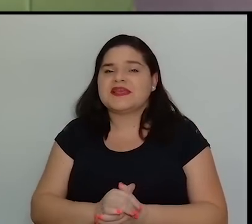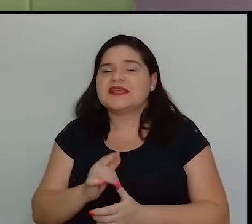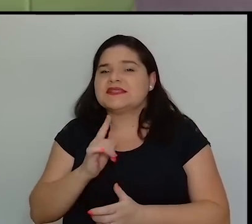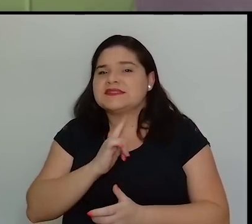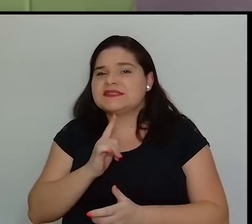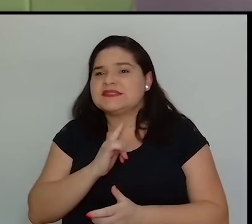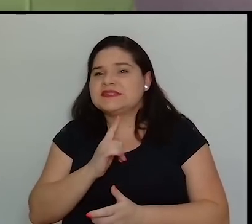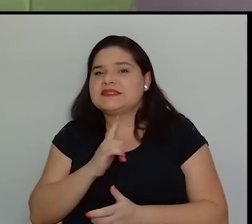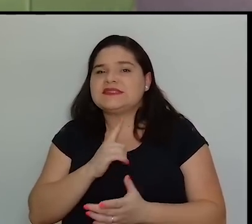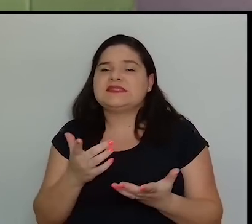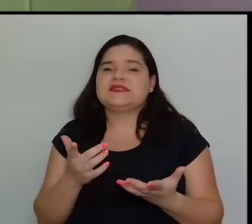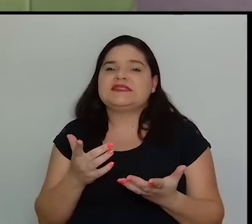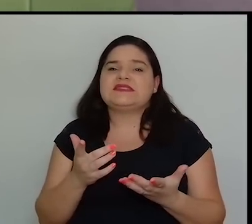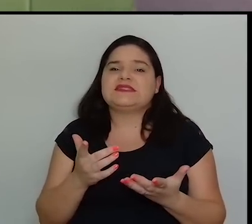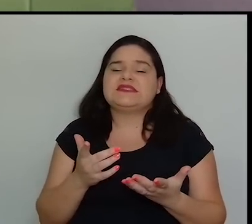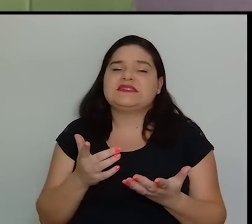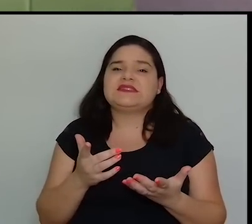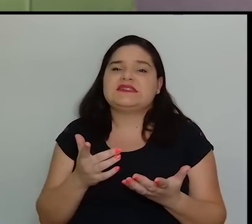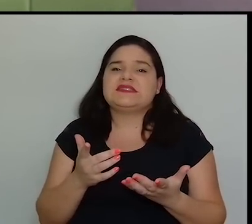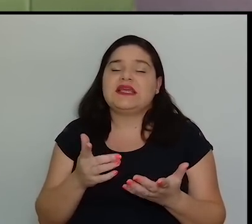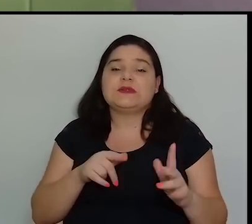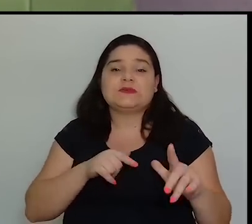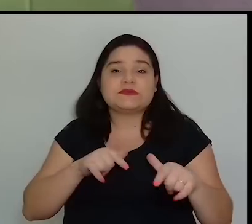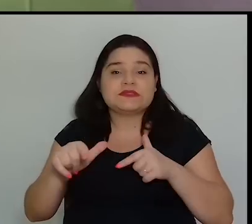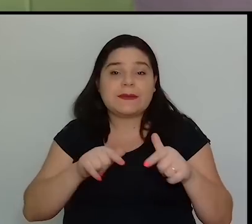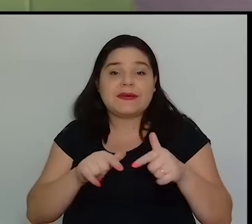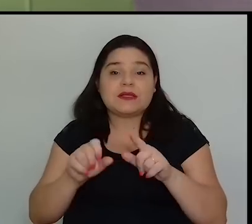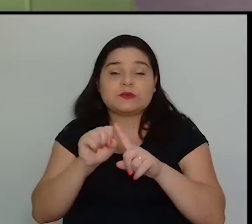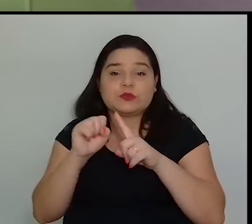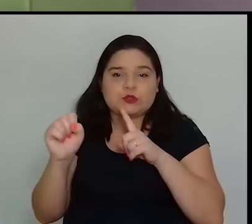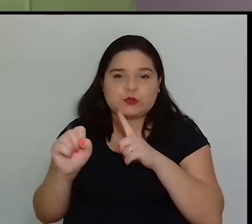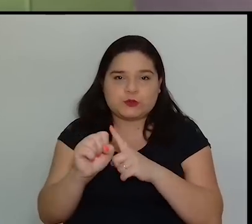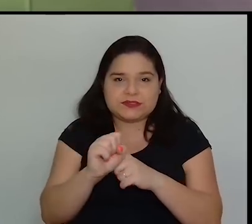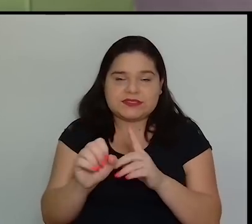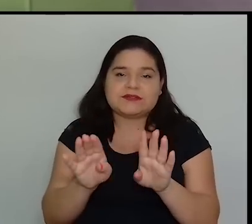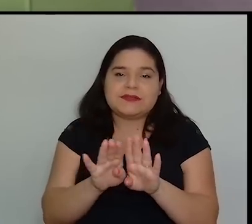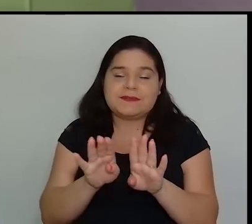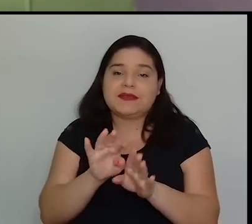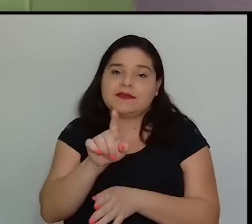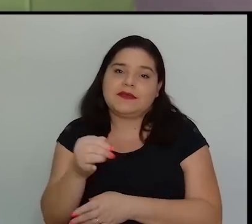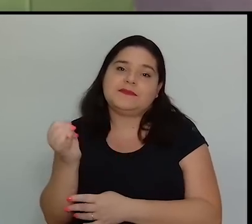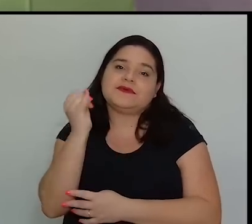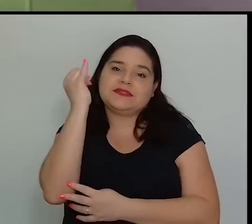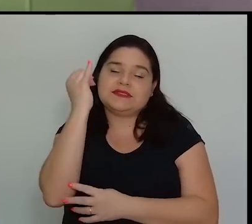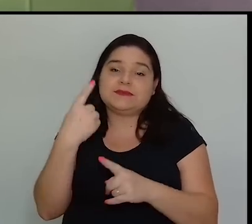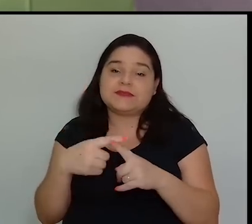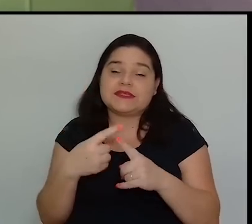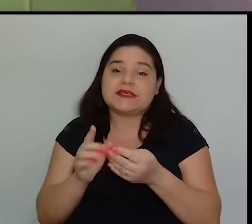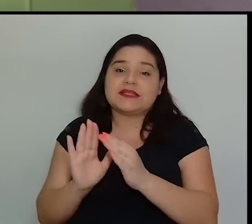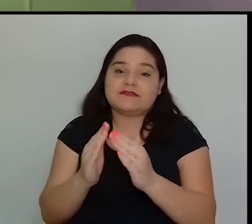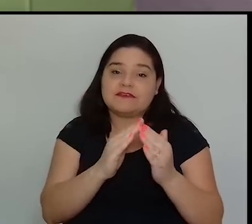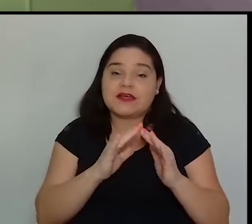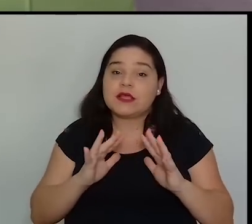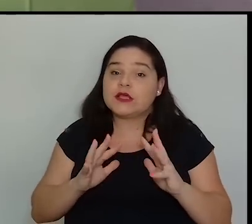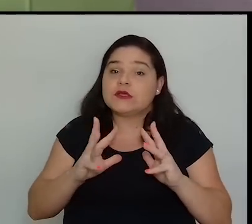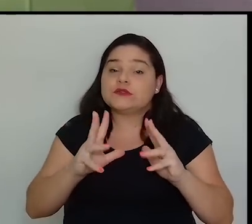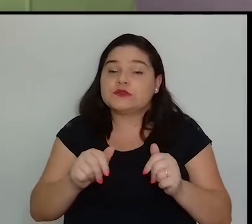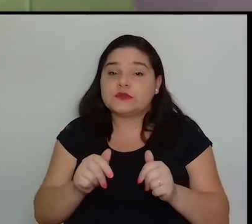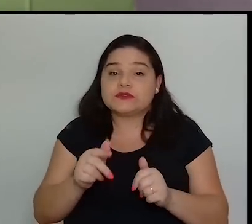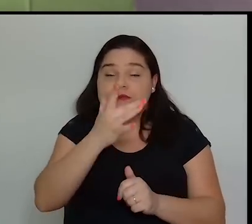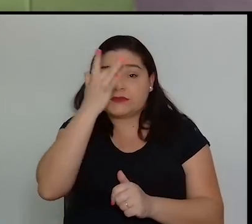papel do Social muito importante já que na favela todos ajudam